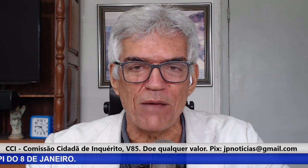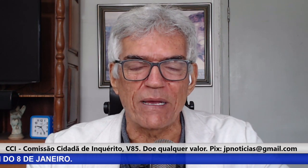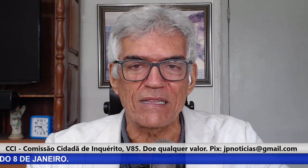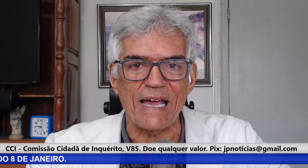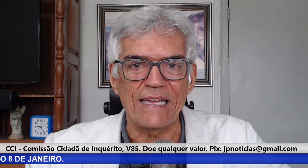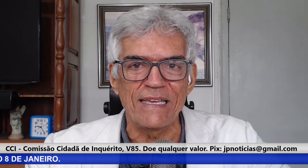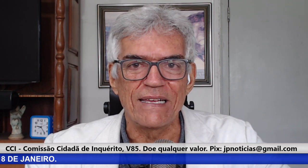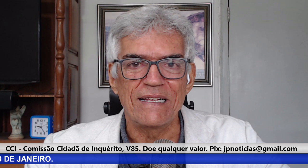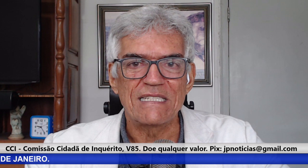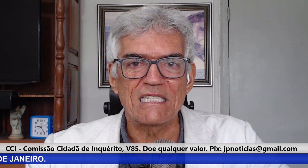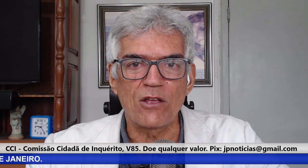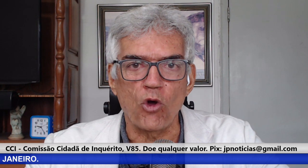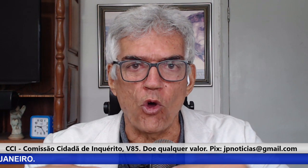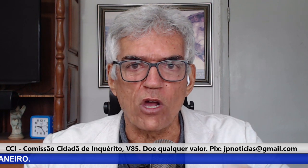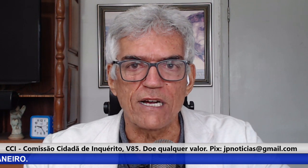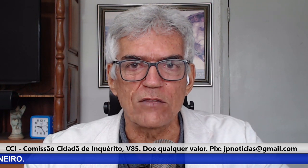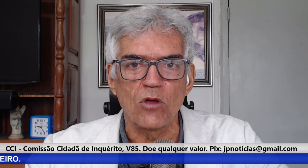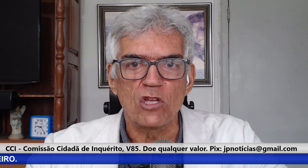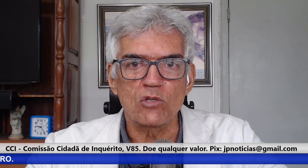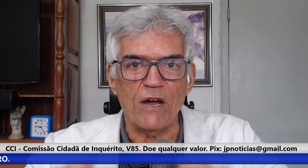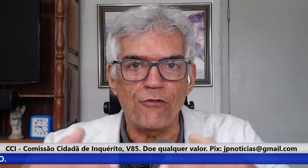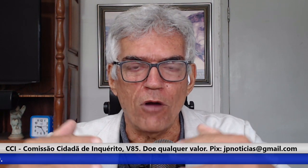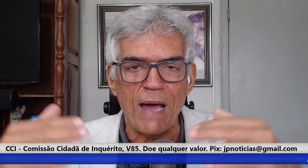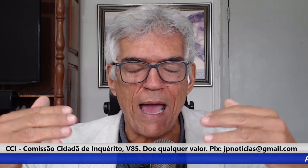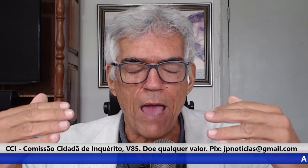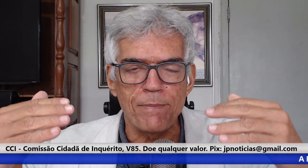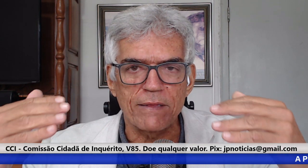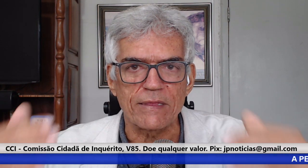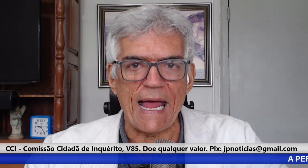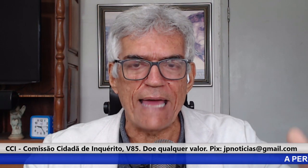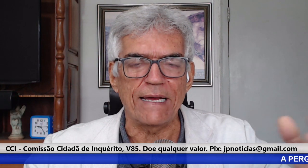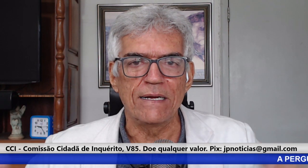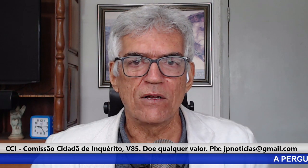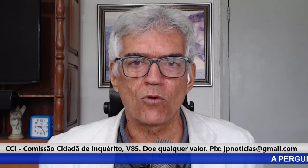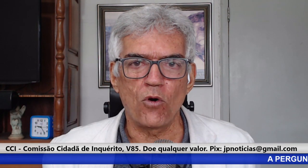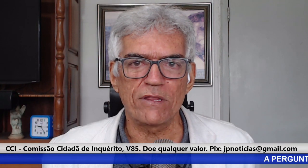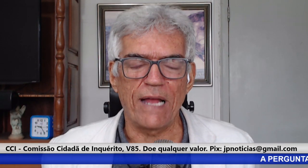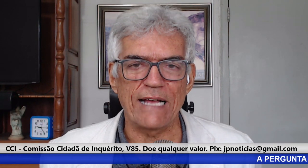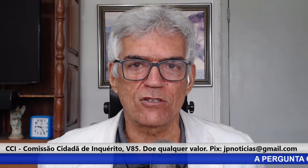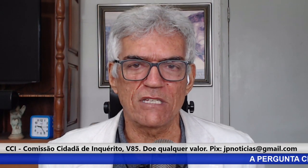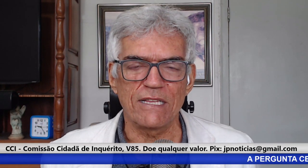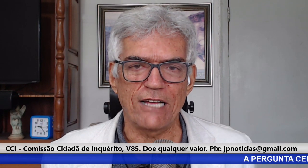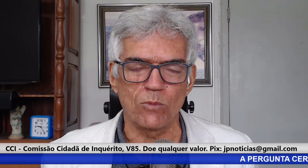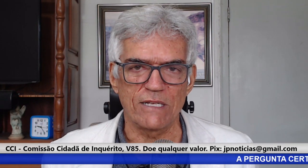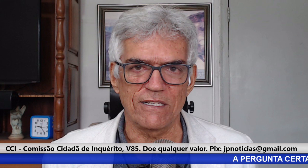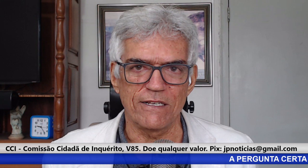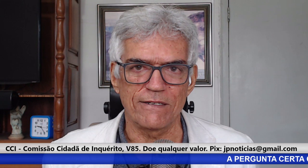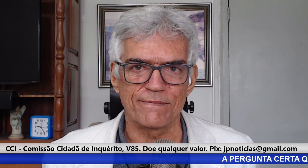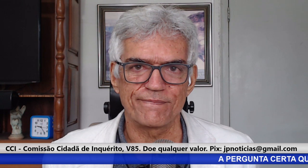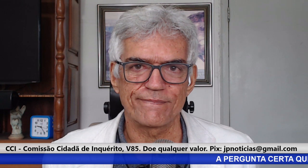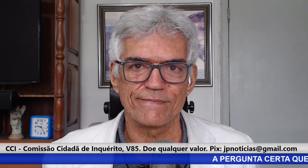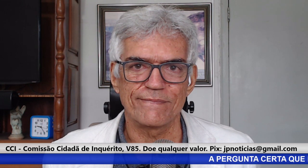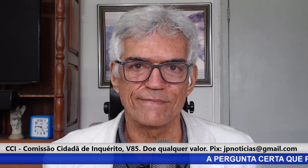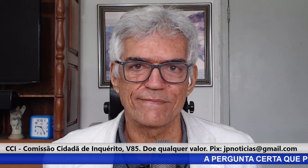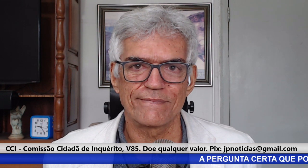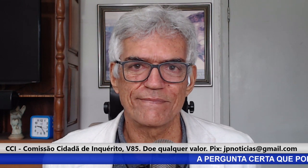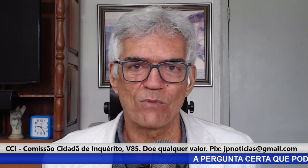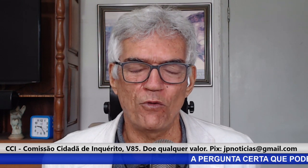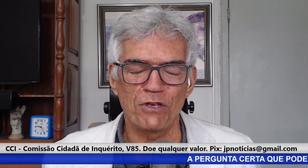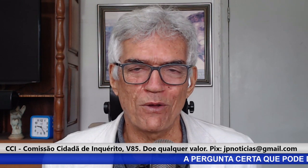esse sistema que tá aí se colocando de uma forma arbitrária contra a sociedade brasileira